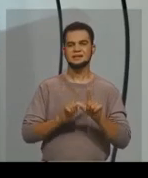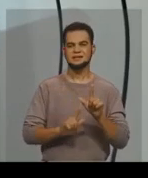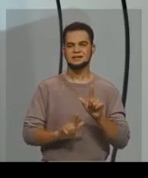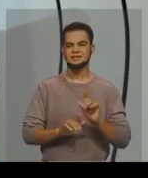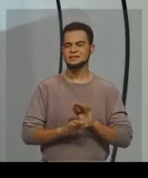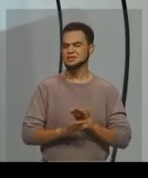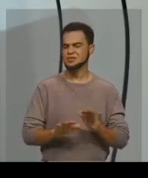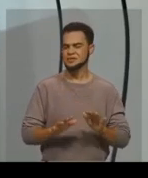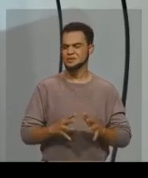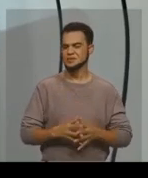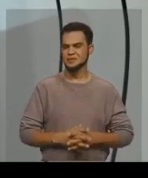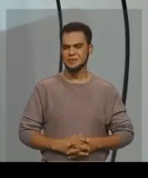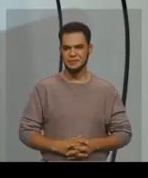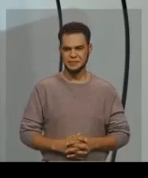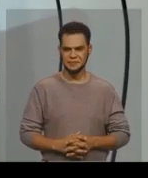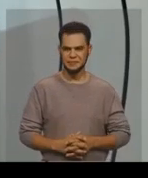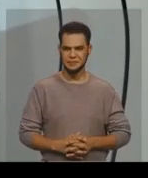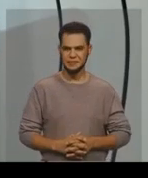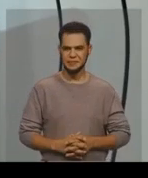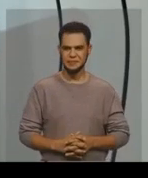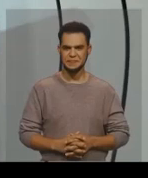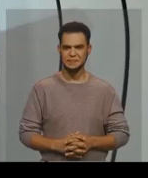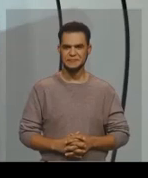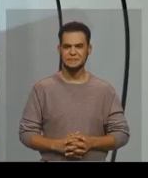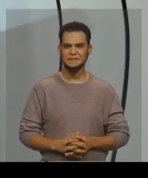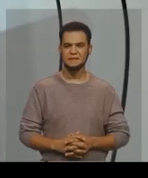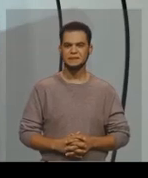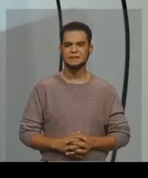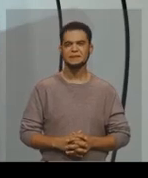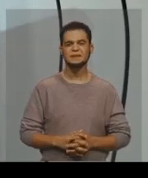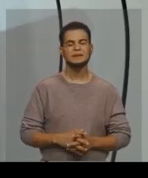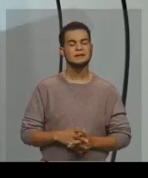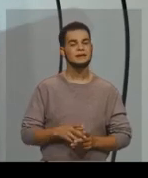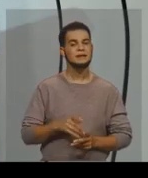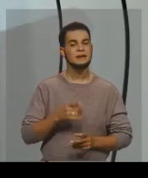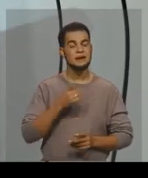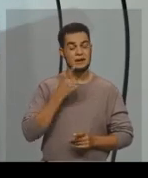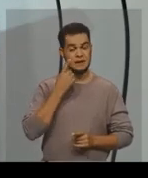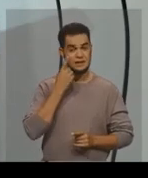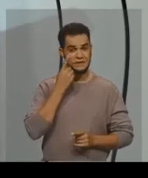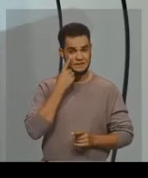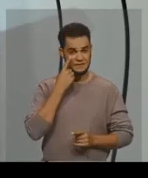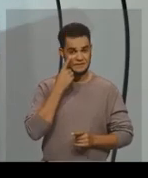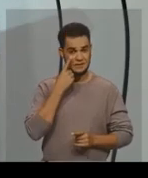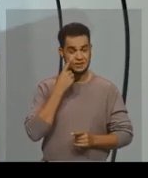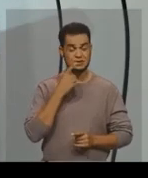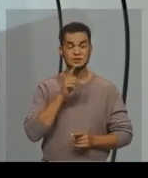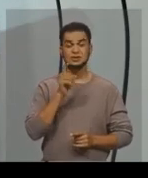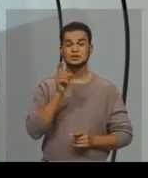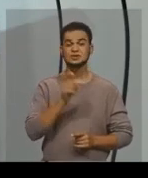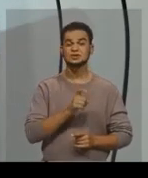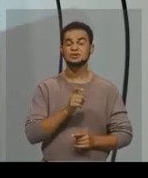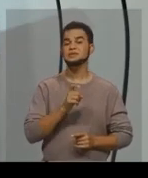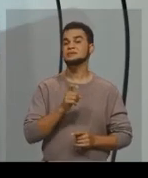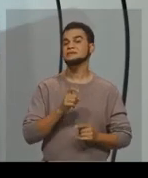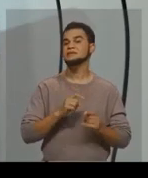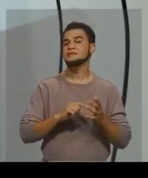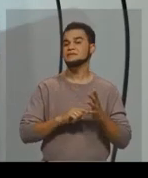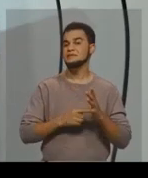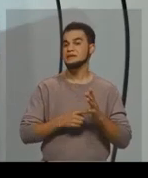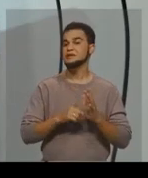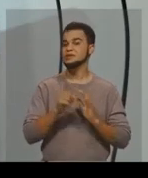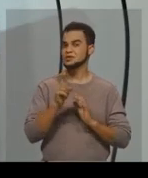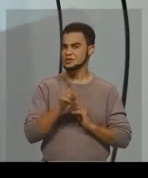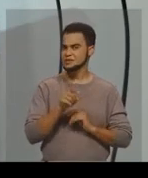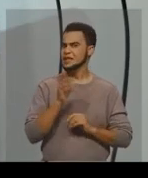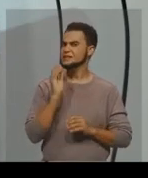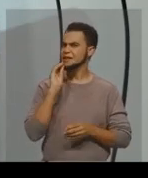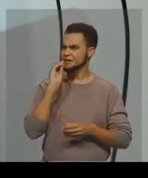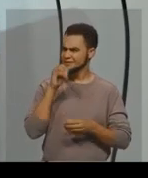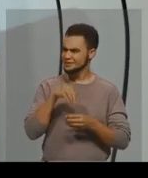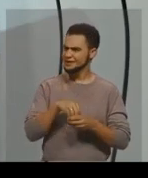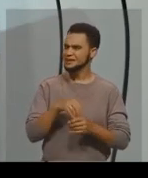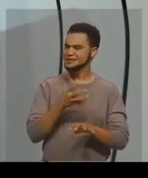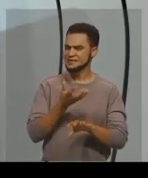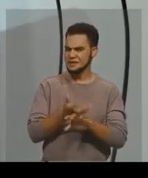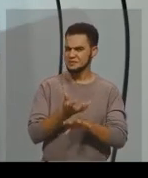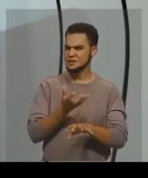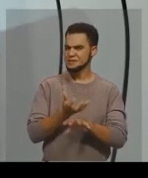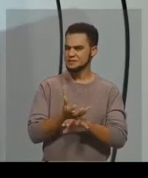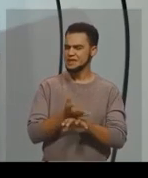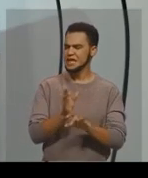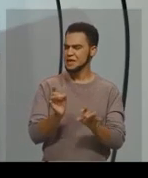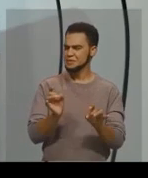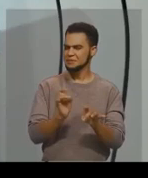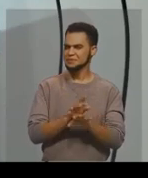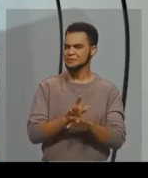literal. Olha esse caso aqui, bem rapidinho. 2x vezes x. Tá na matéria, viu, pessoal? X vezes